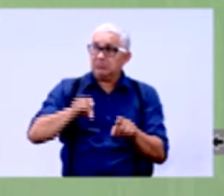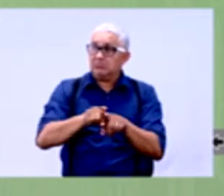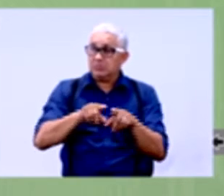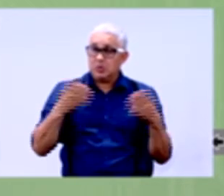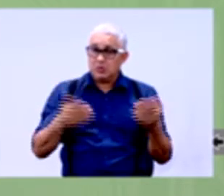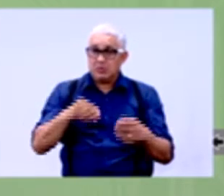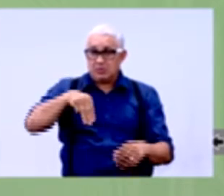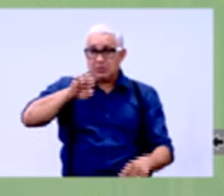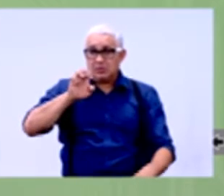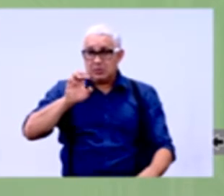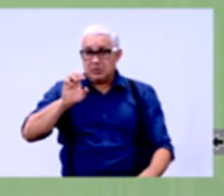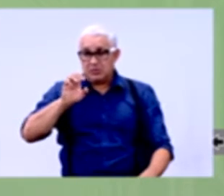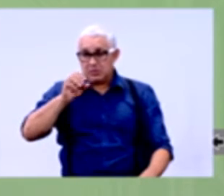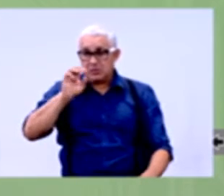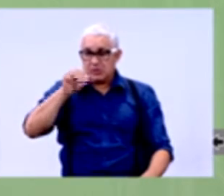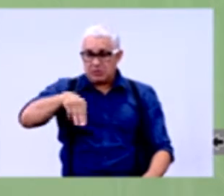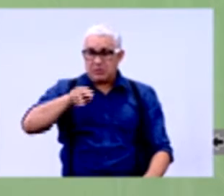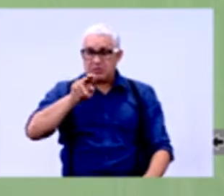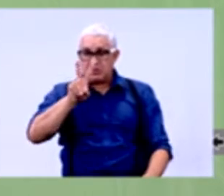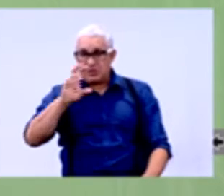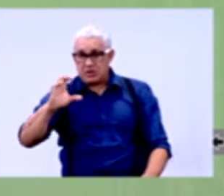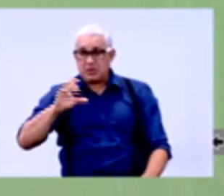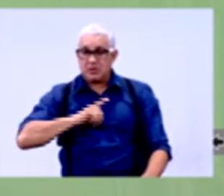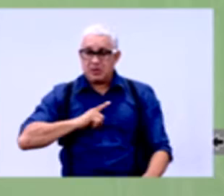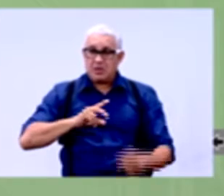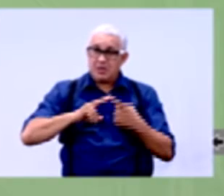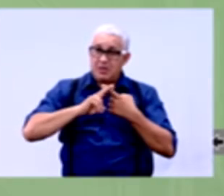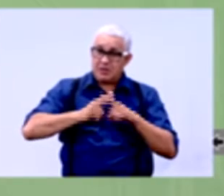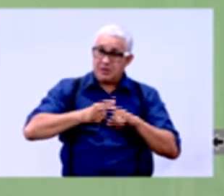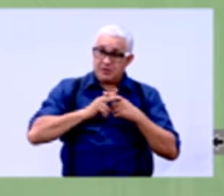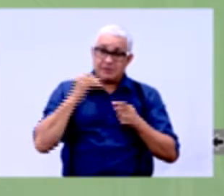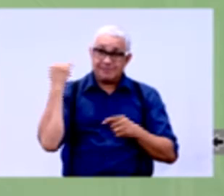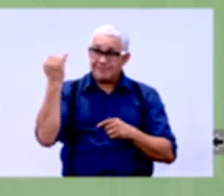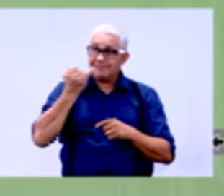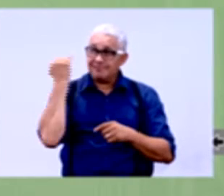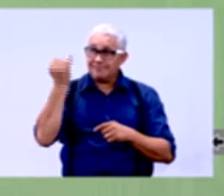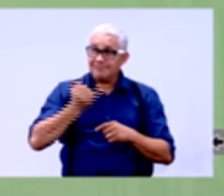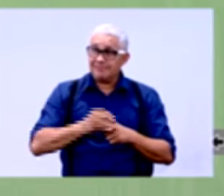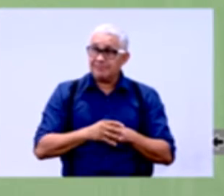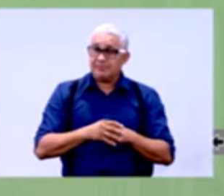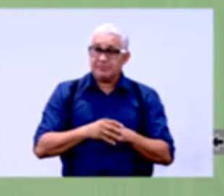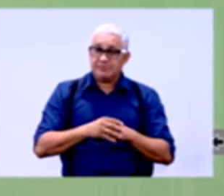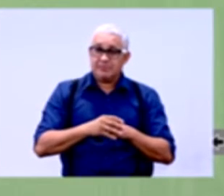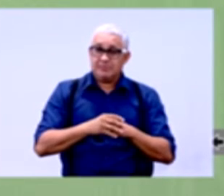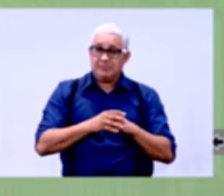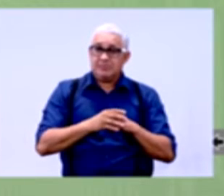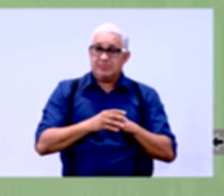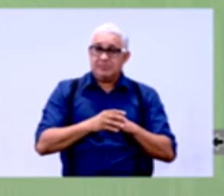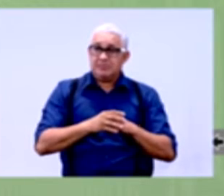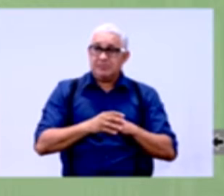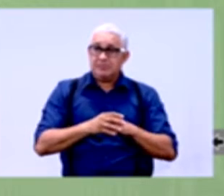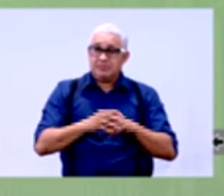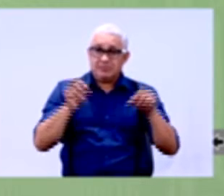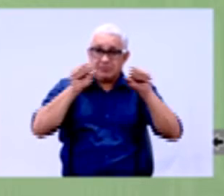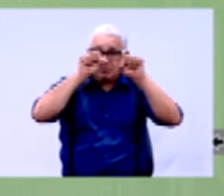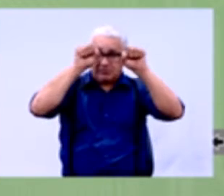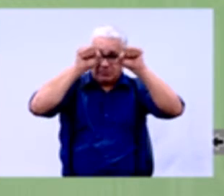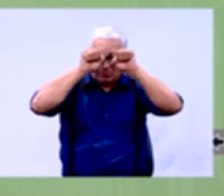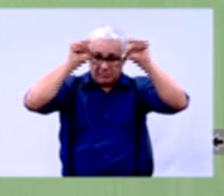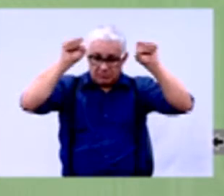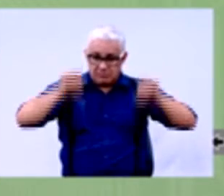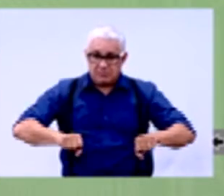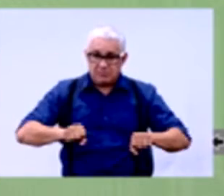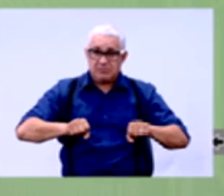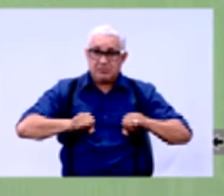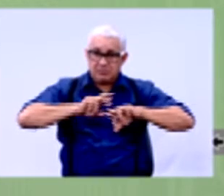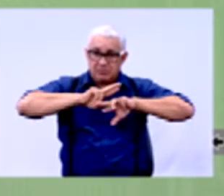hoje, a MVC é uma ferramenta indispensável para desenvolvermos sistemas. Porque veja só, nós